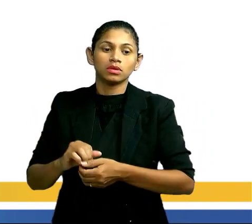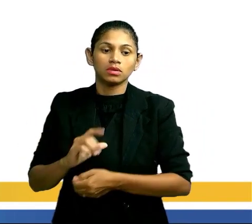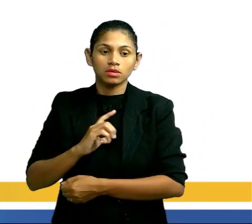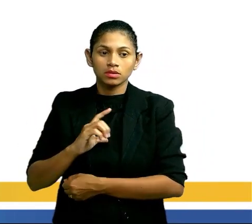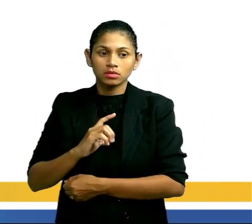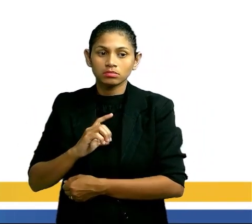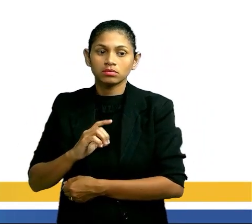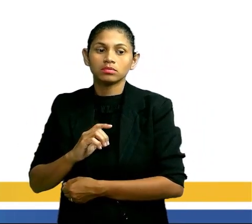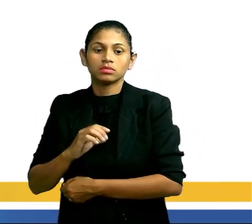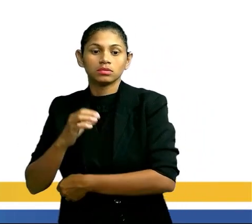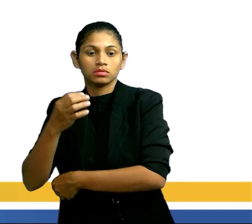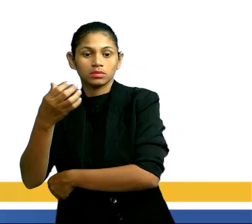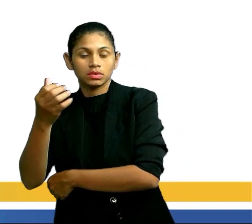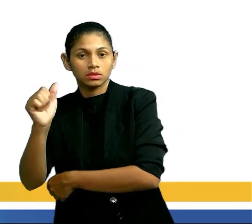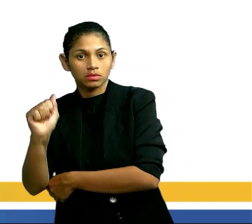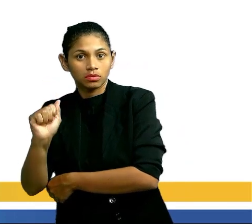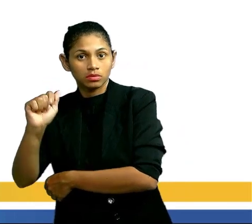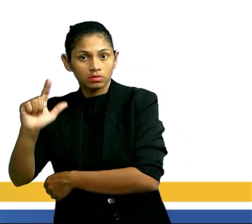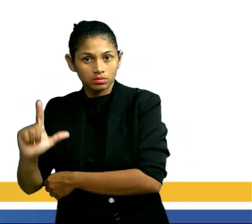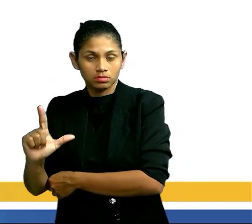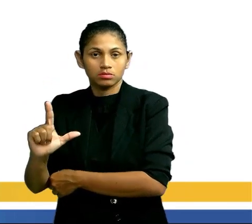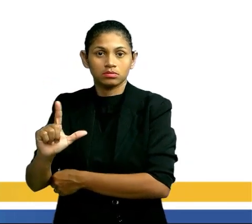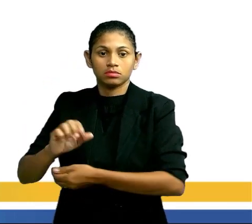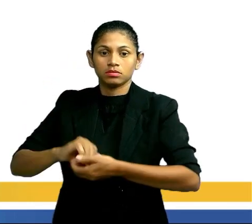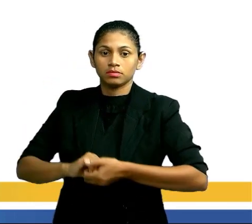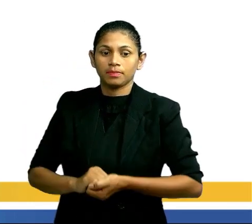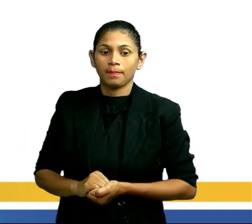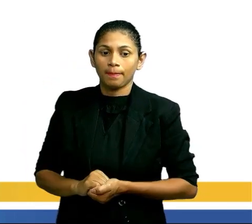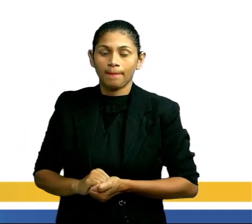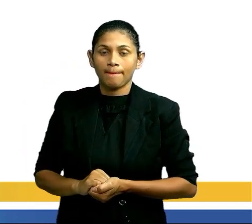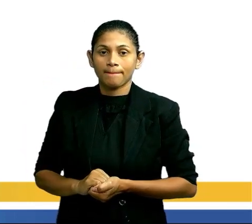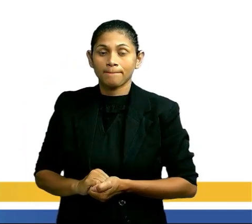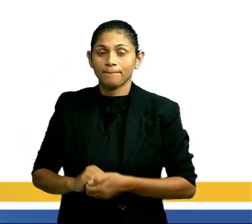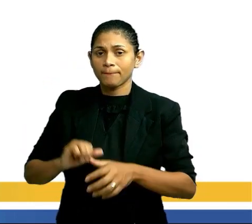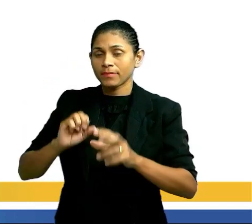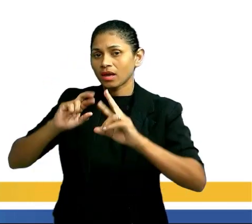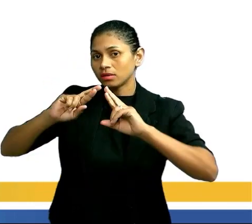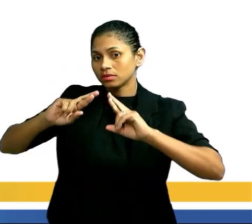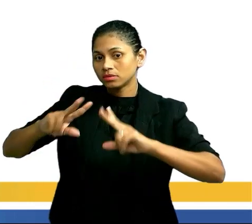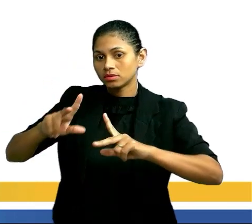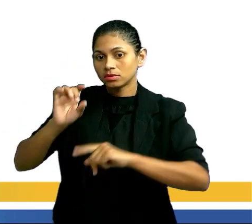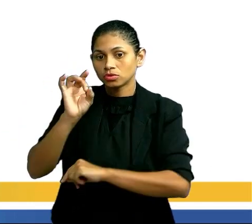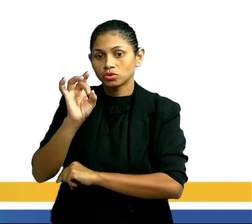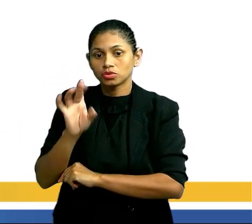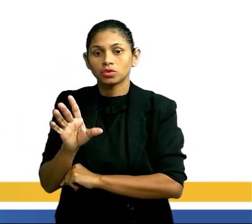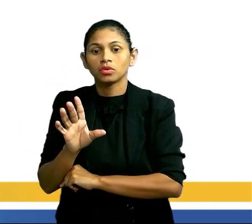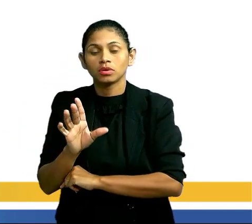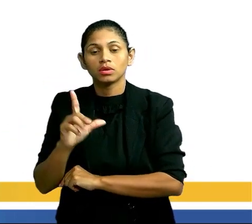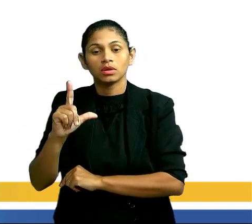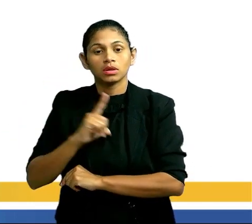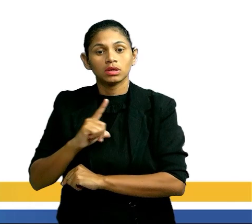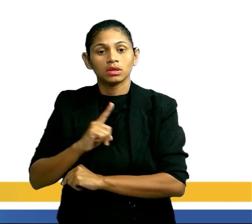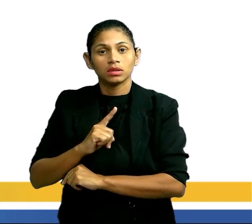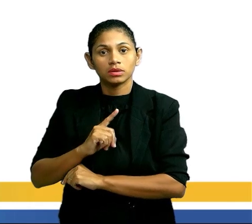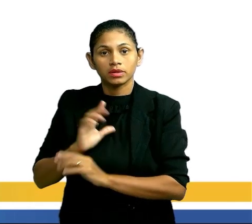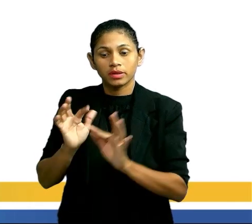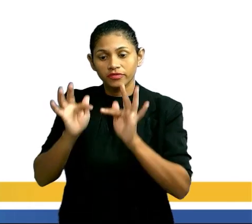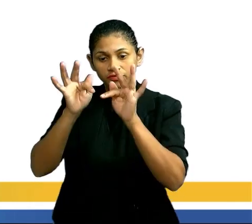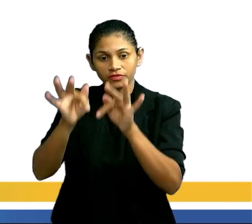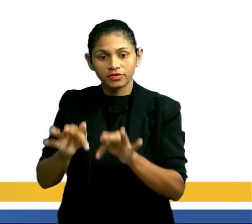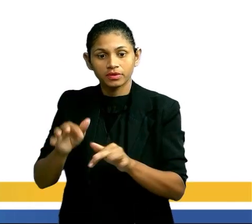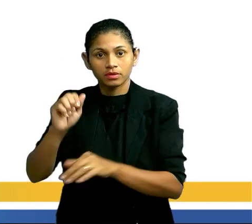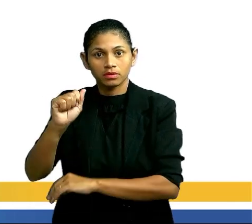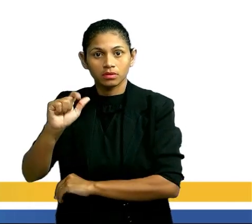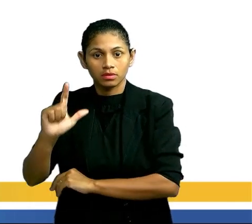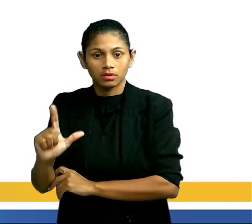3 carbonos, propanal e assim por diante. A única diferença, galera, é que agora nós vamos ter a terminação